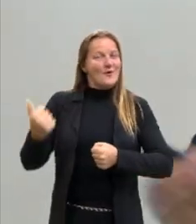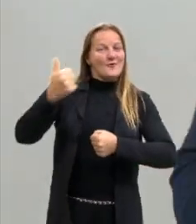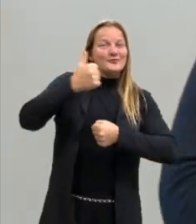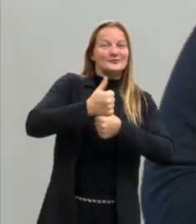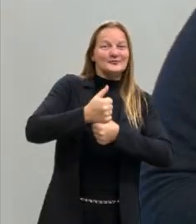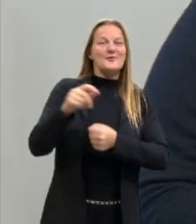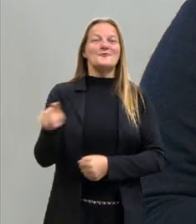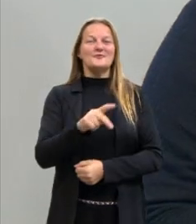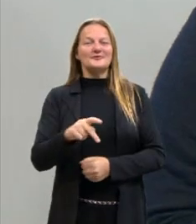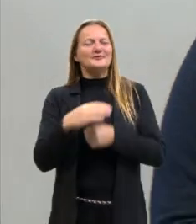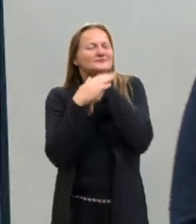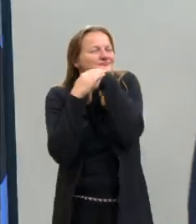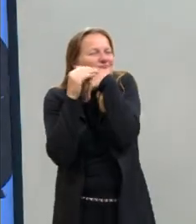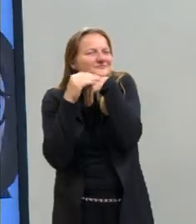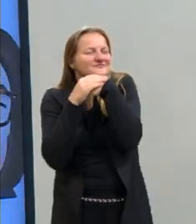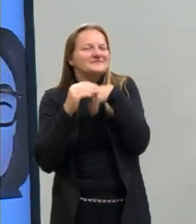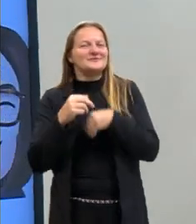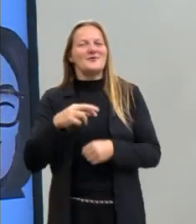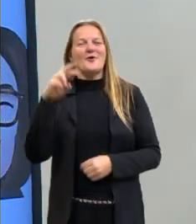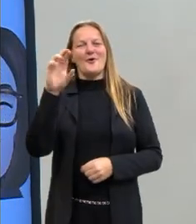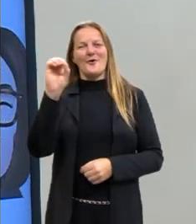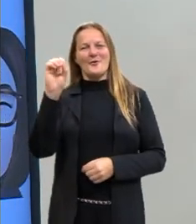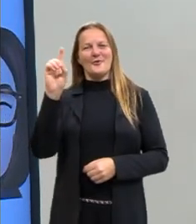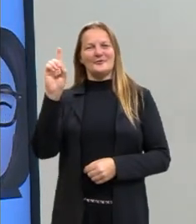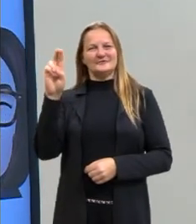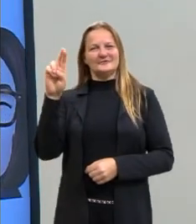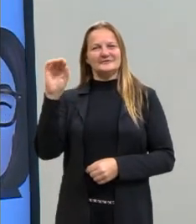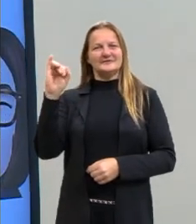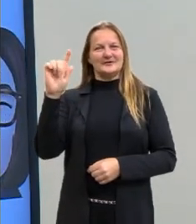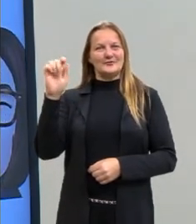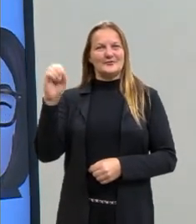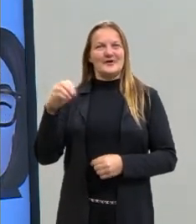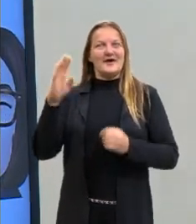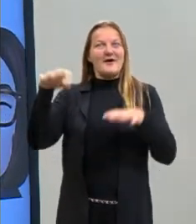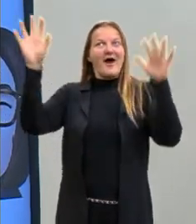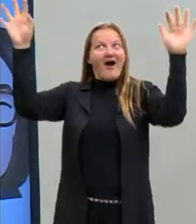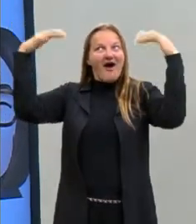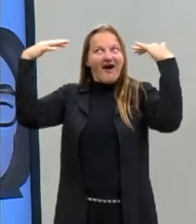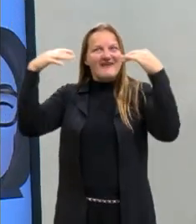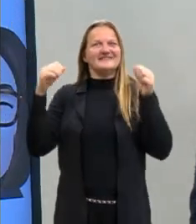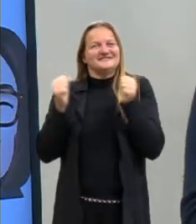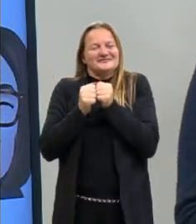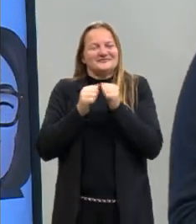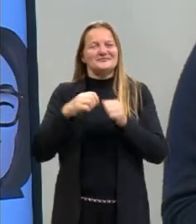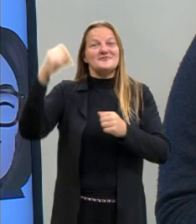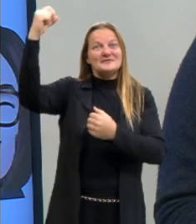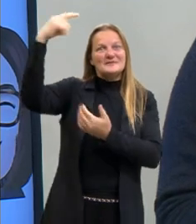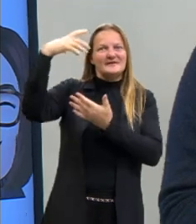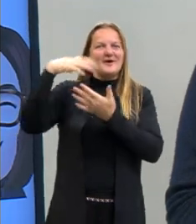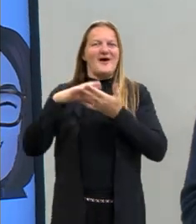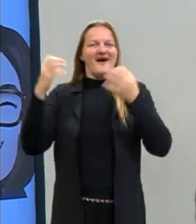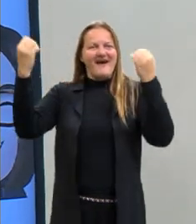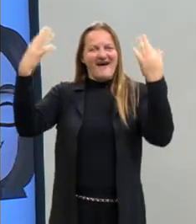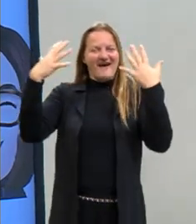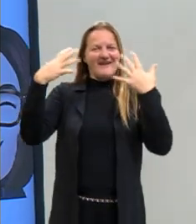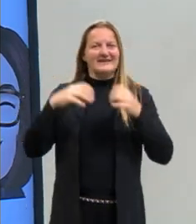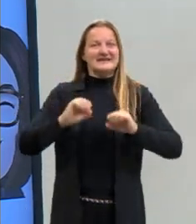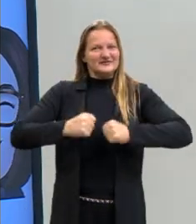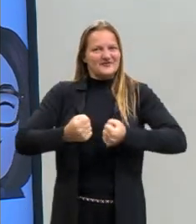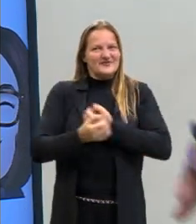substituir a aula do nosso querido professor Rodrigo mas eu tenho certeza que ele está nesse momento aqui comigo me dando uma força para eu poder fazer